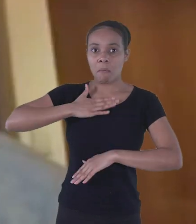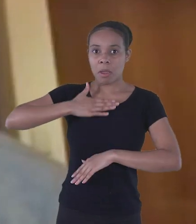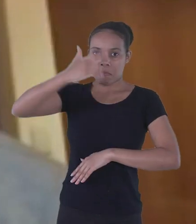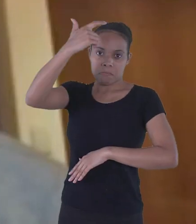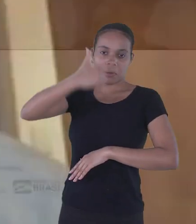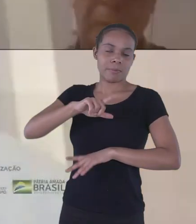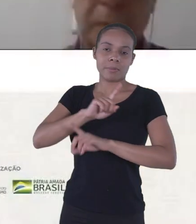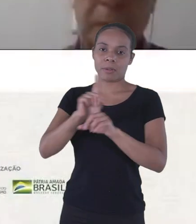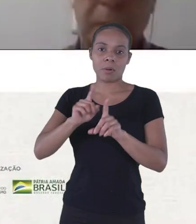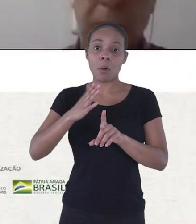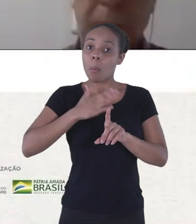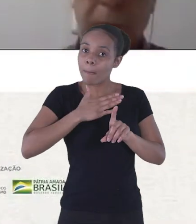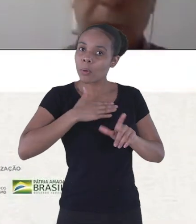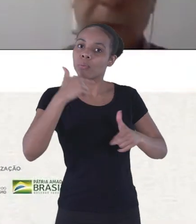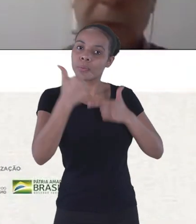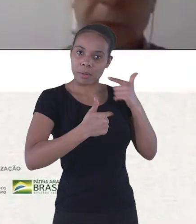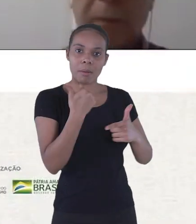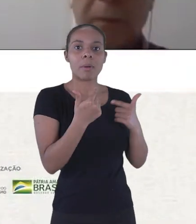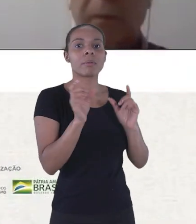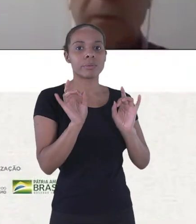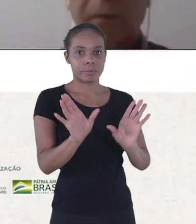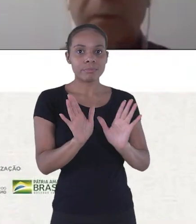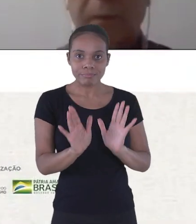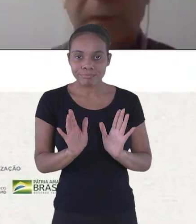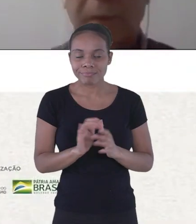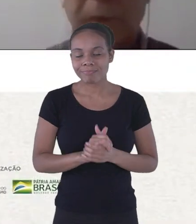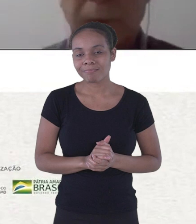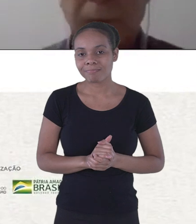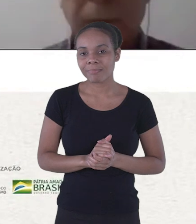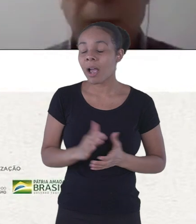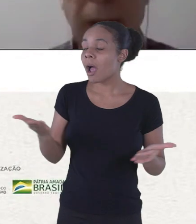mas Beto, estamos não é. chegando já no final.